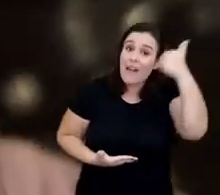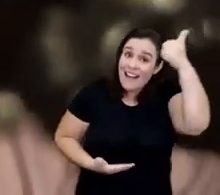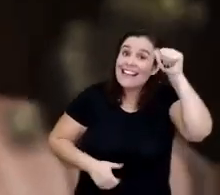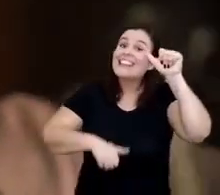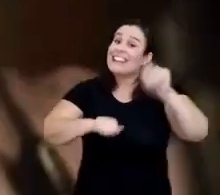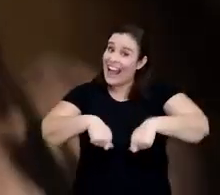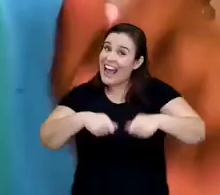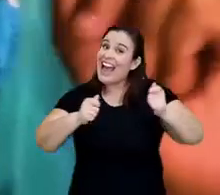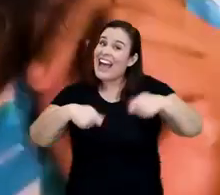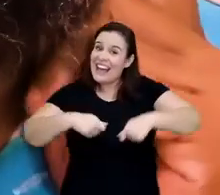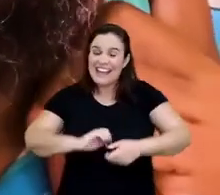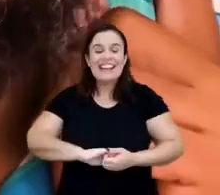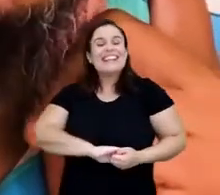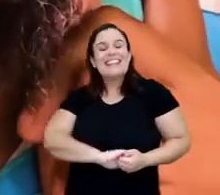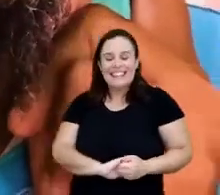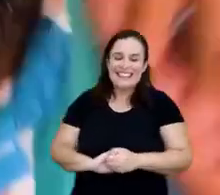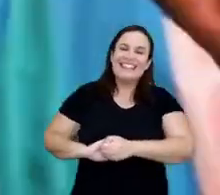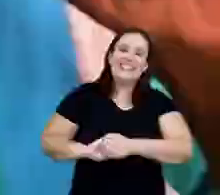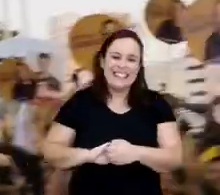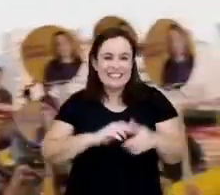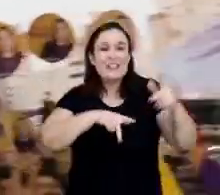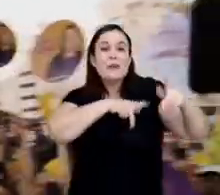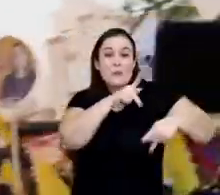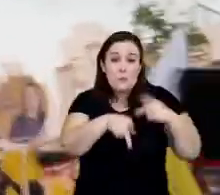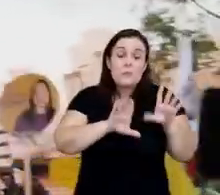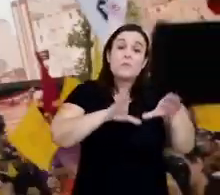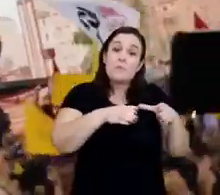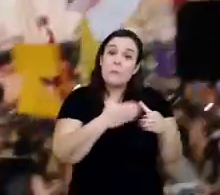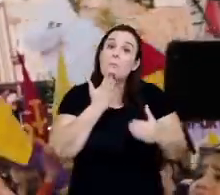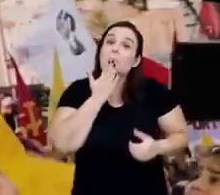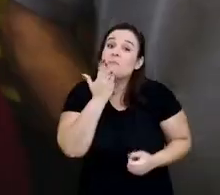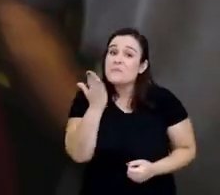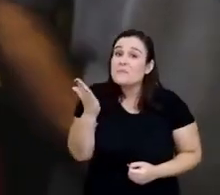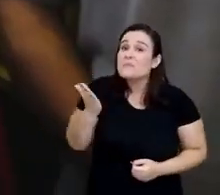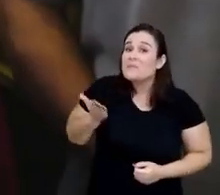que quer Boulos. O povo falou que quer